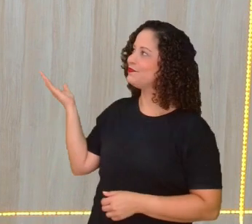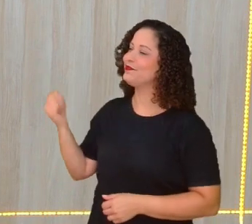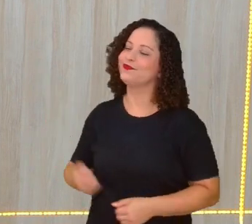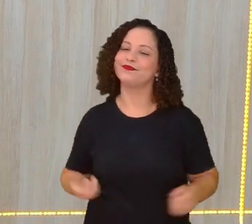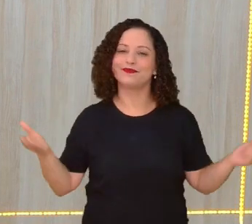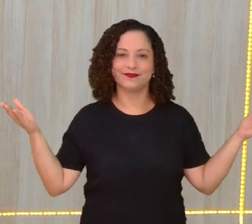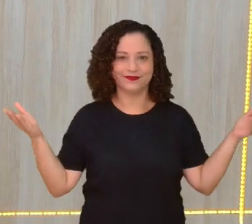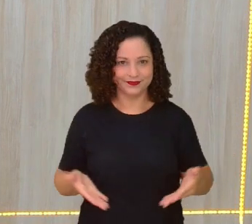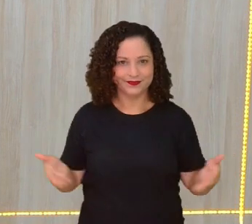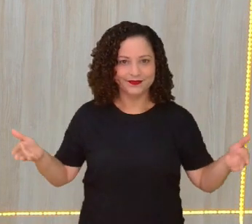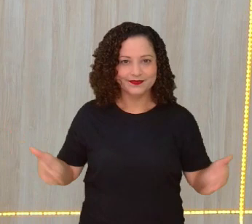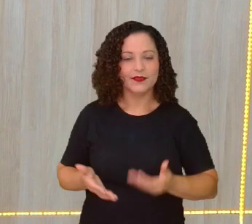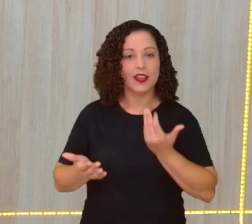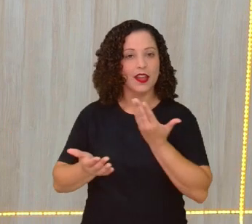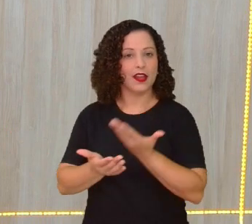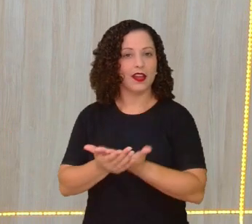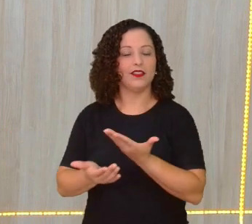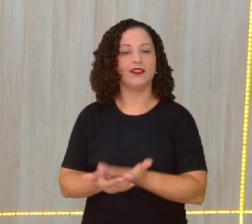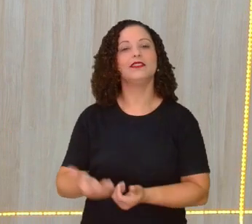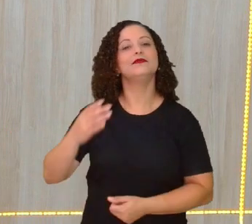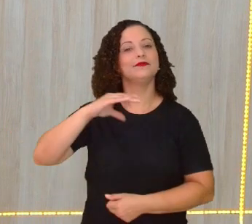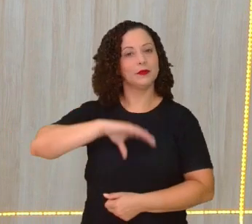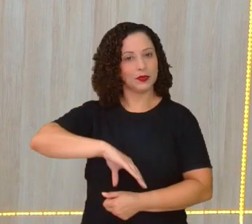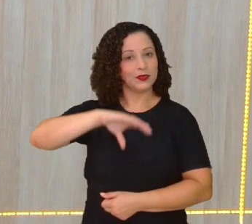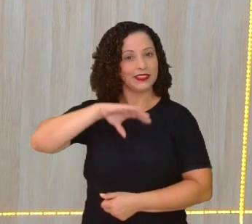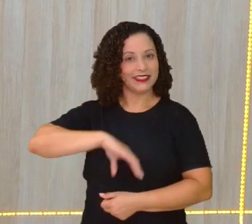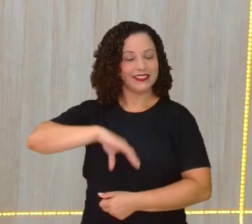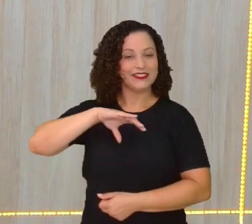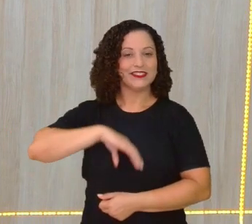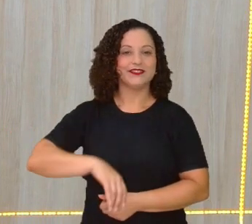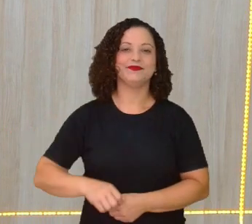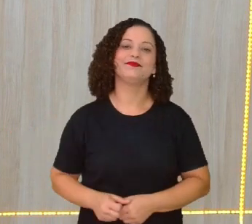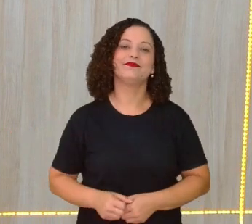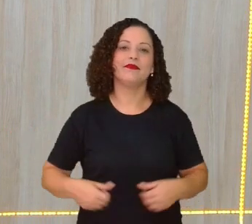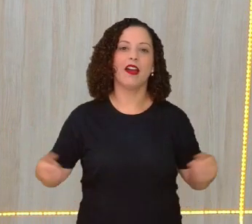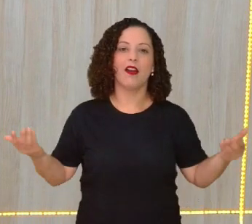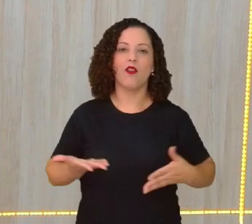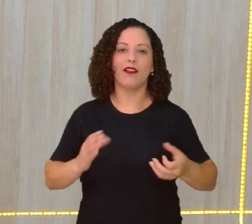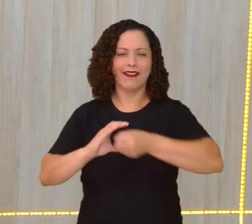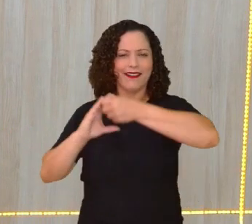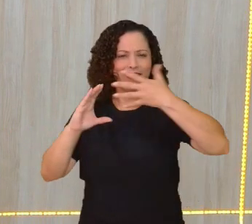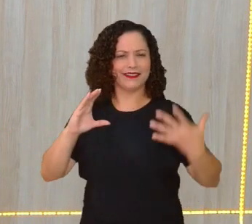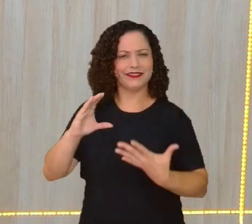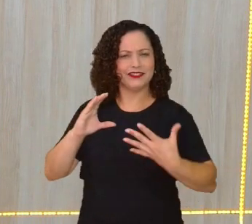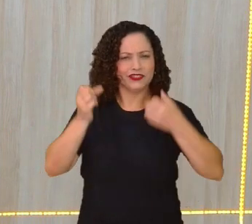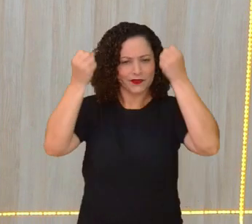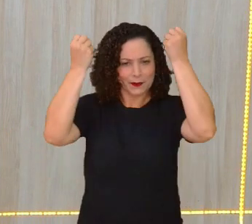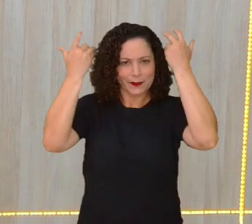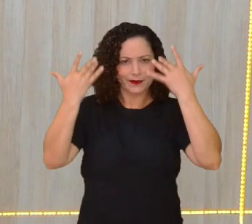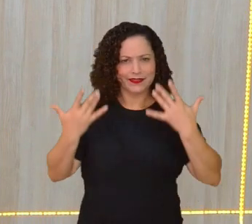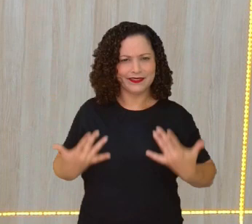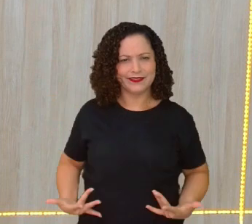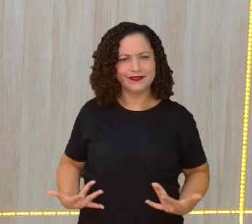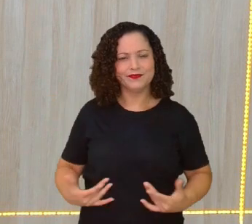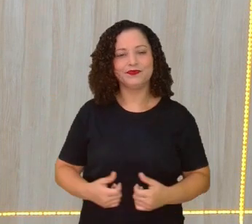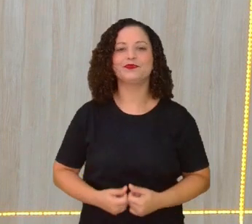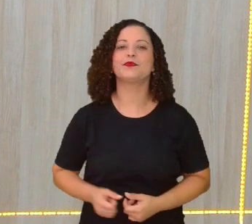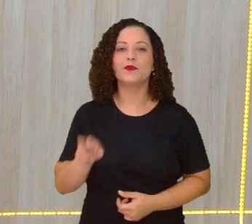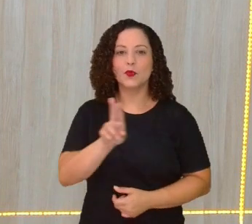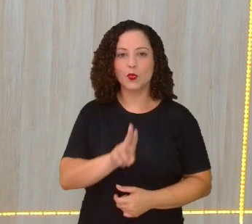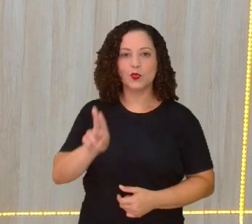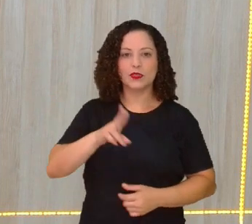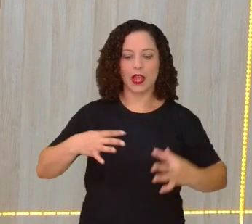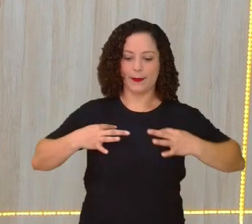estamos aqui para mais uma aula de língua portuguesa. Eu vou me autodescrever, eu visto